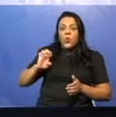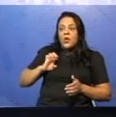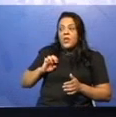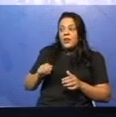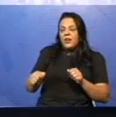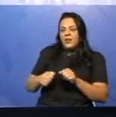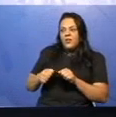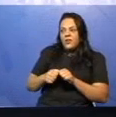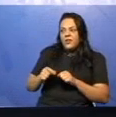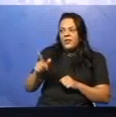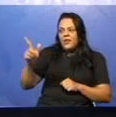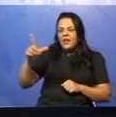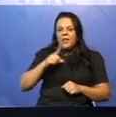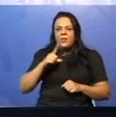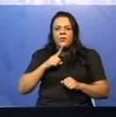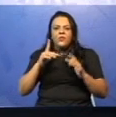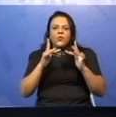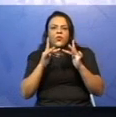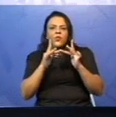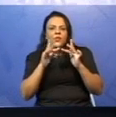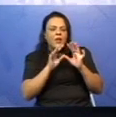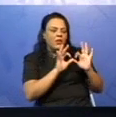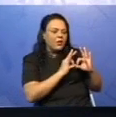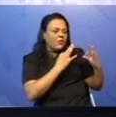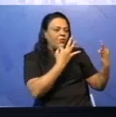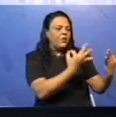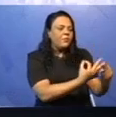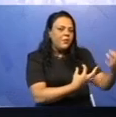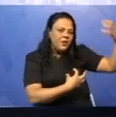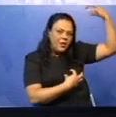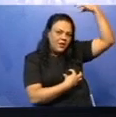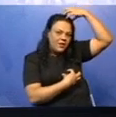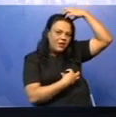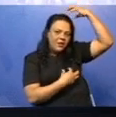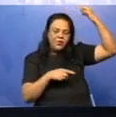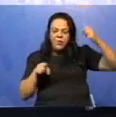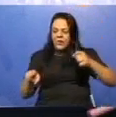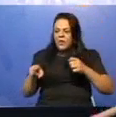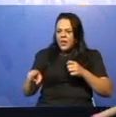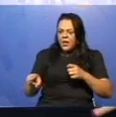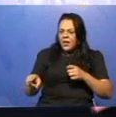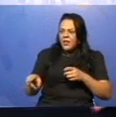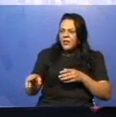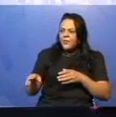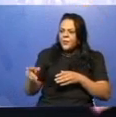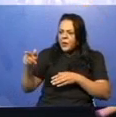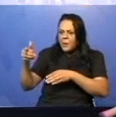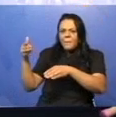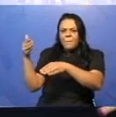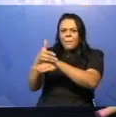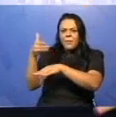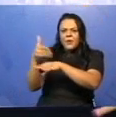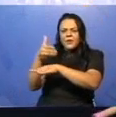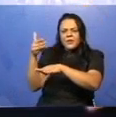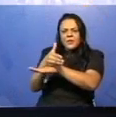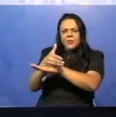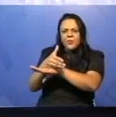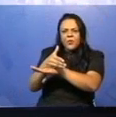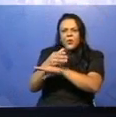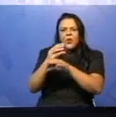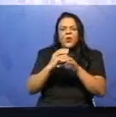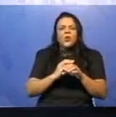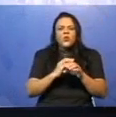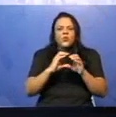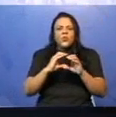Inglaterra, ele recebeu a incumbência de participar de uma expedição científica,